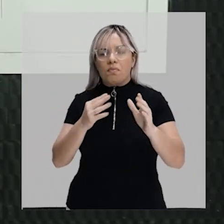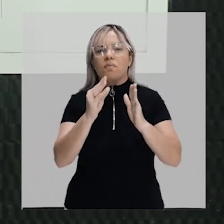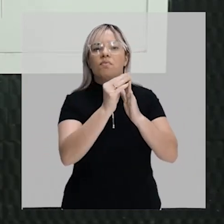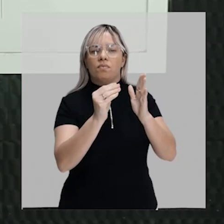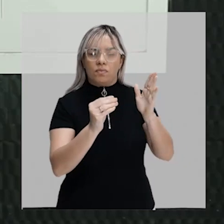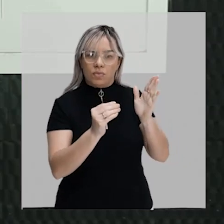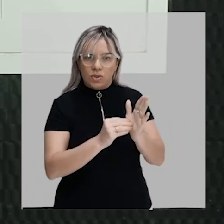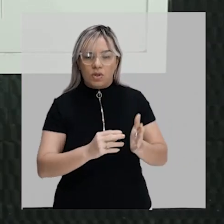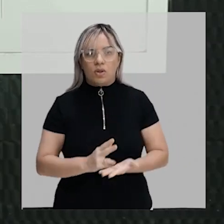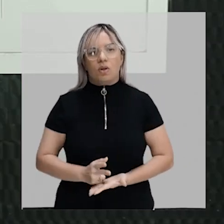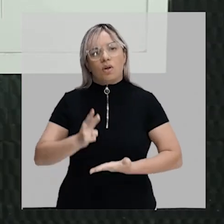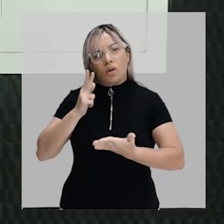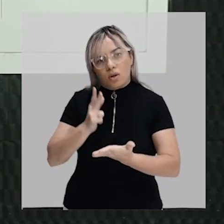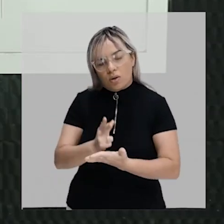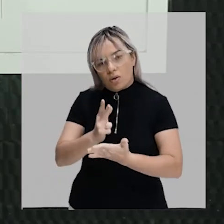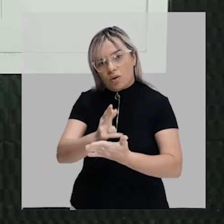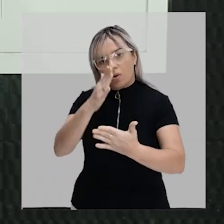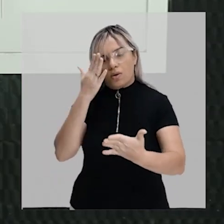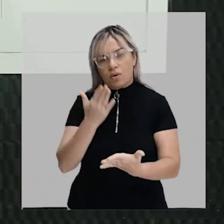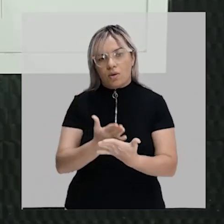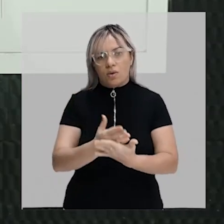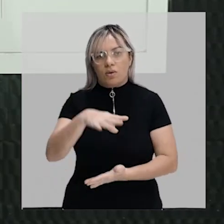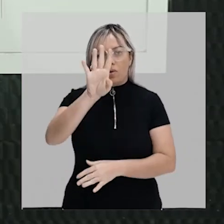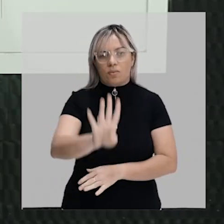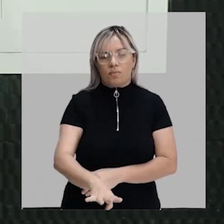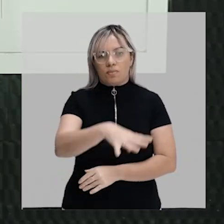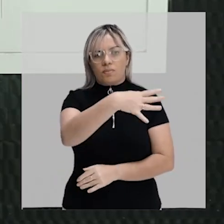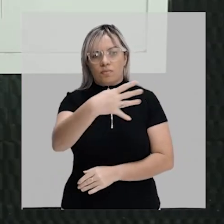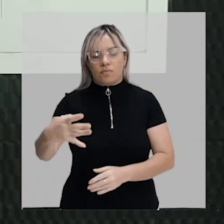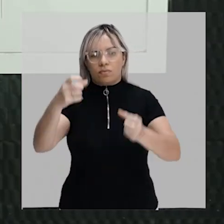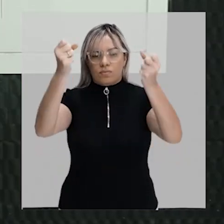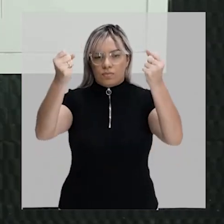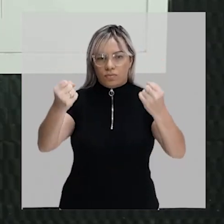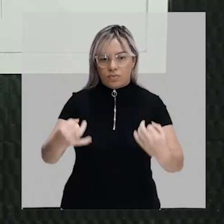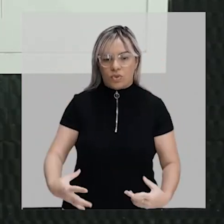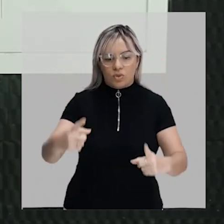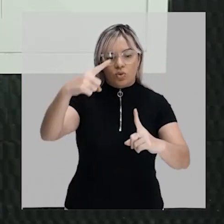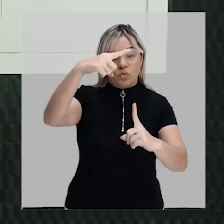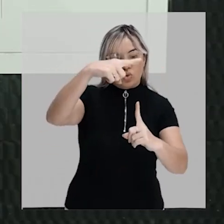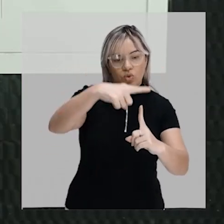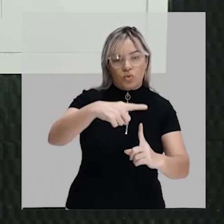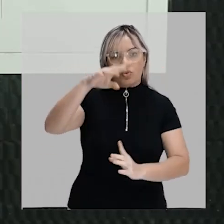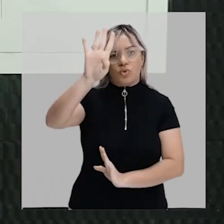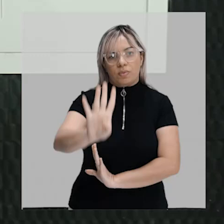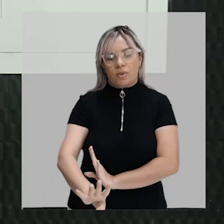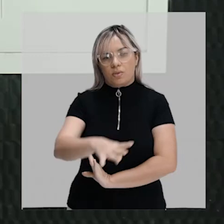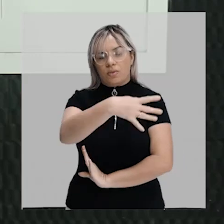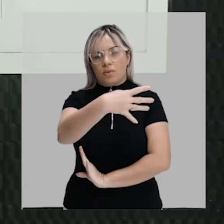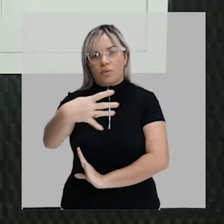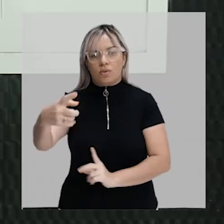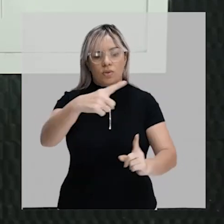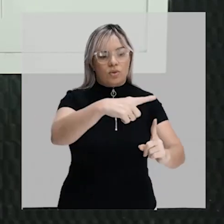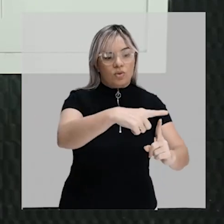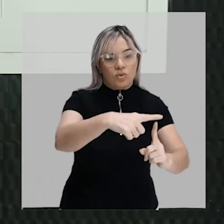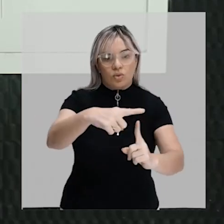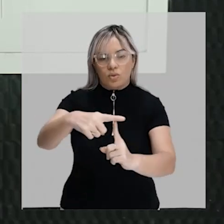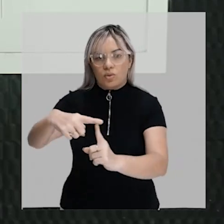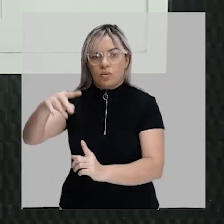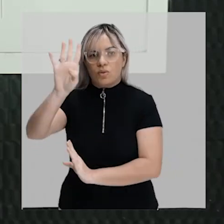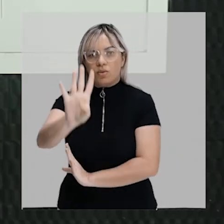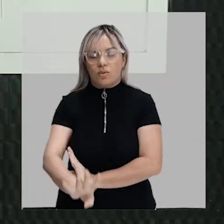dar continuidade ao estudo das matrizes né falando de que os tipos de matrizes tá quais são os tipos